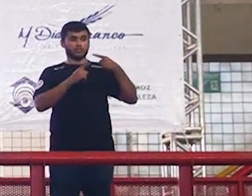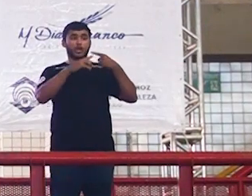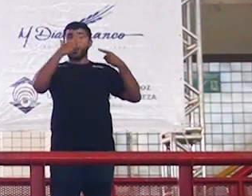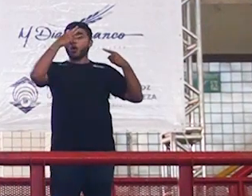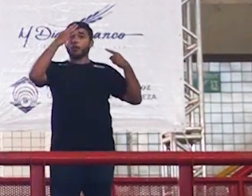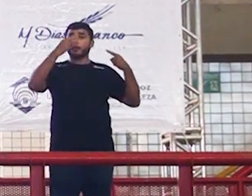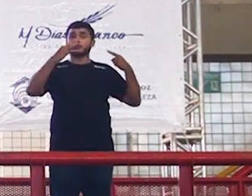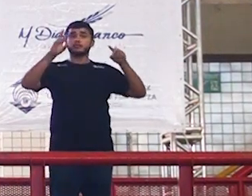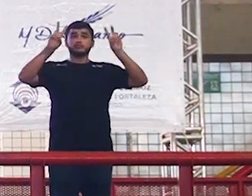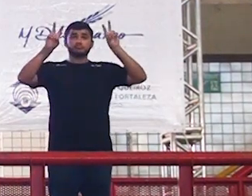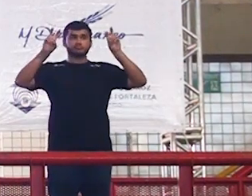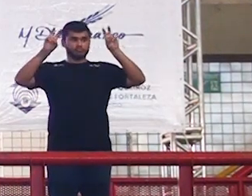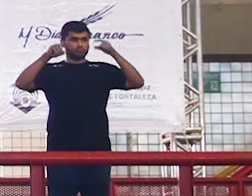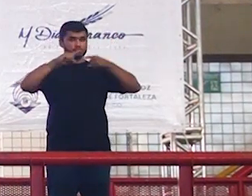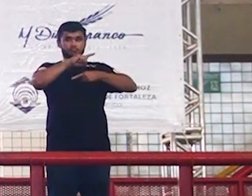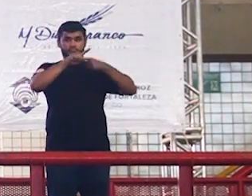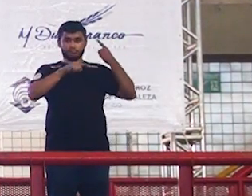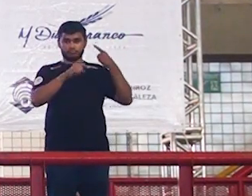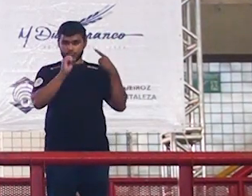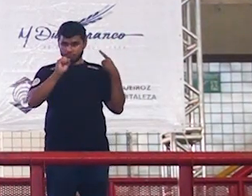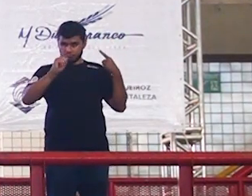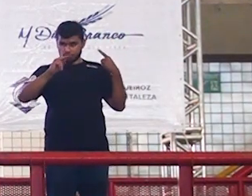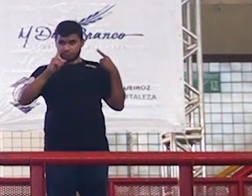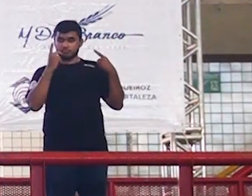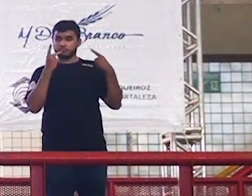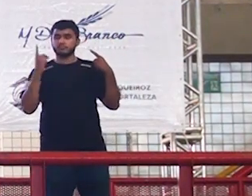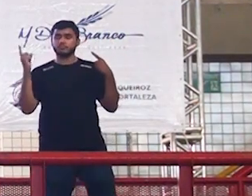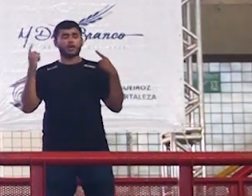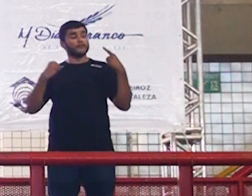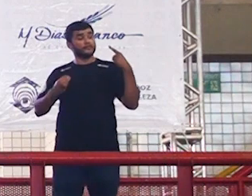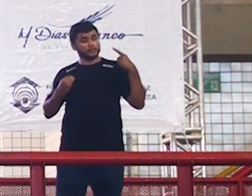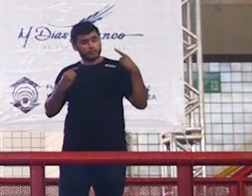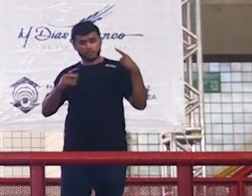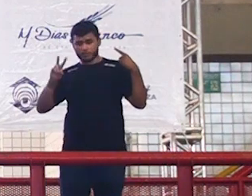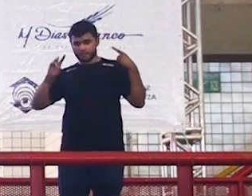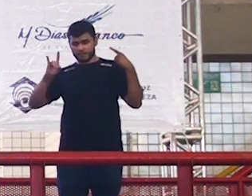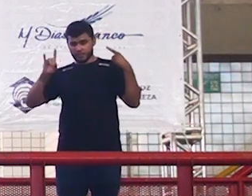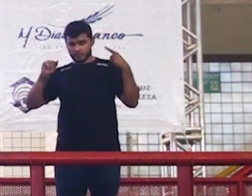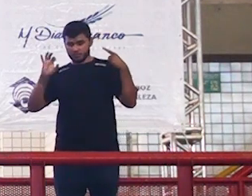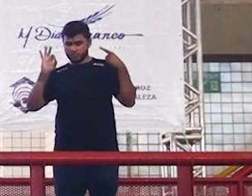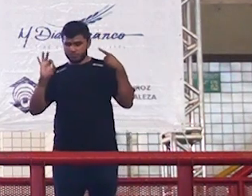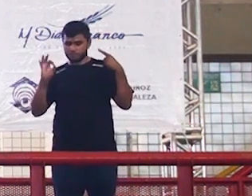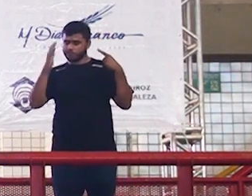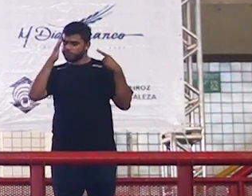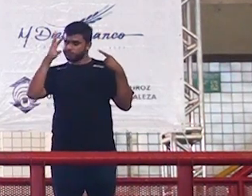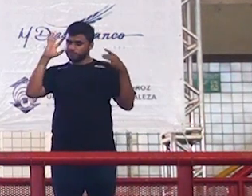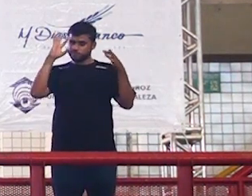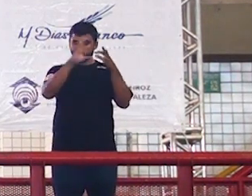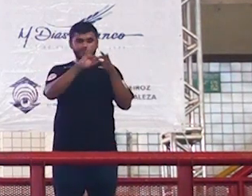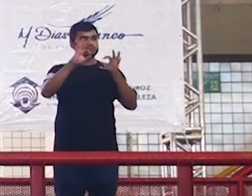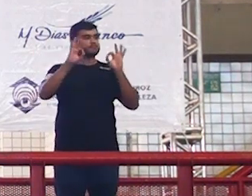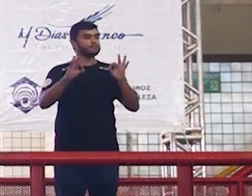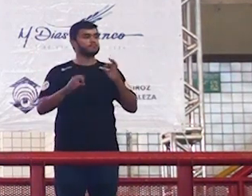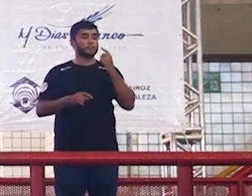Compreender o tema, né? A primeira parte. Esse tema é para falar de quê? Vamos compreender o tema, ó.